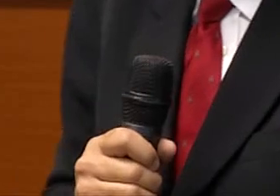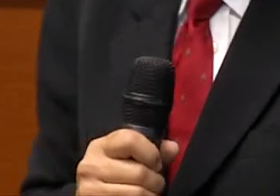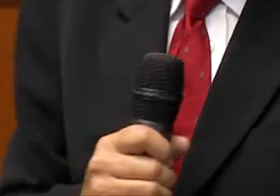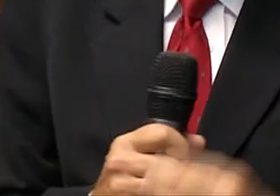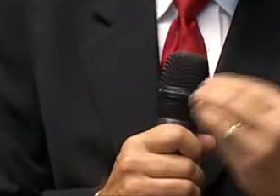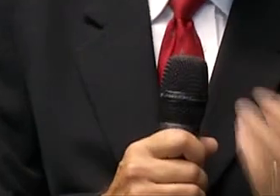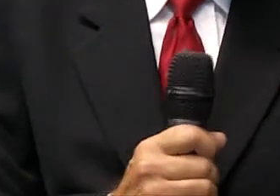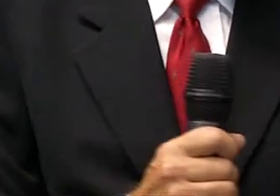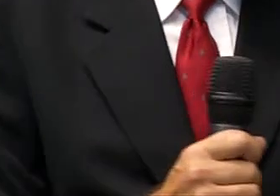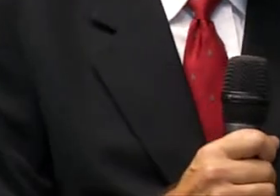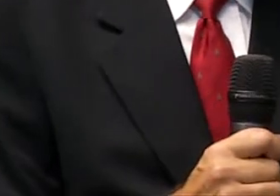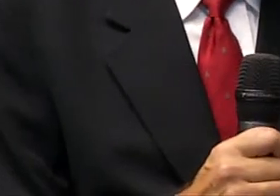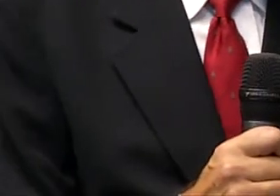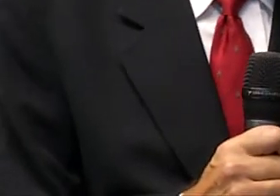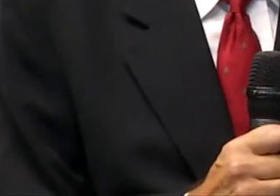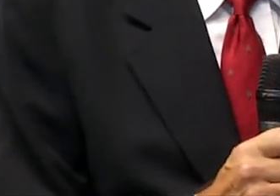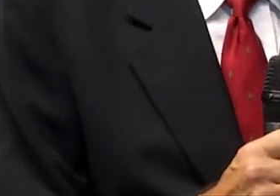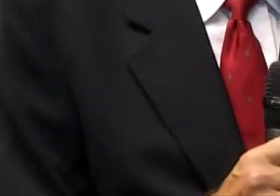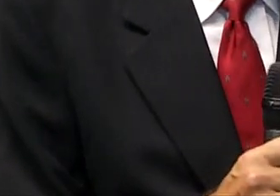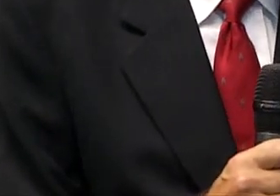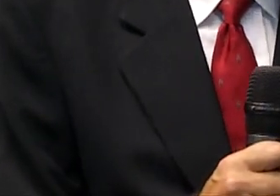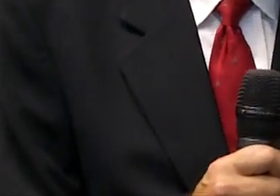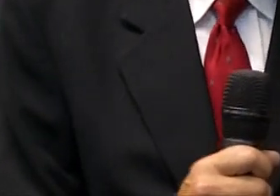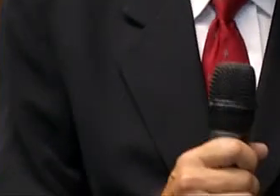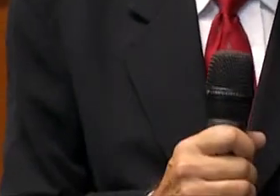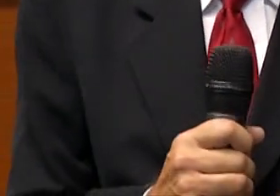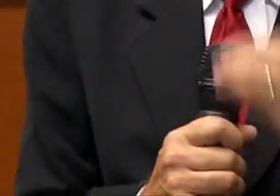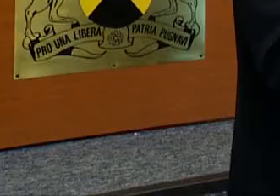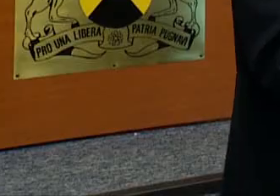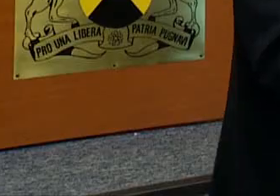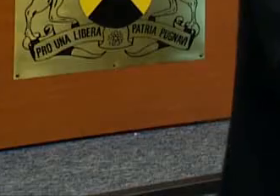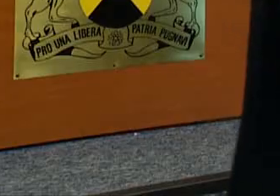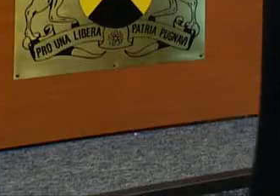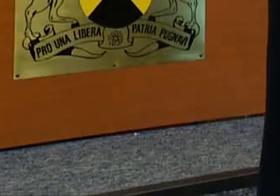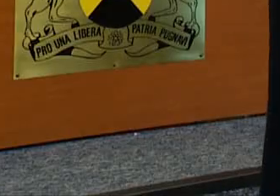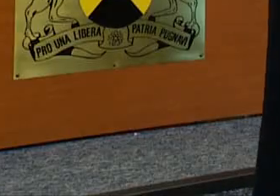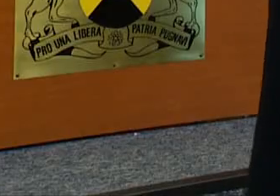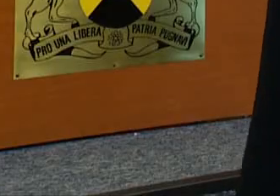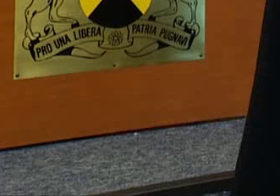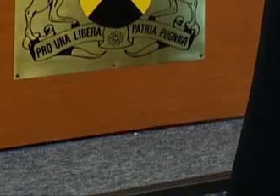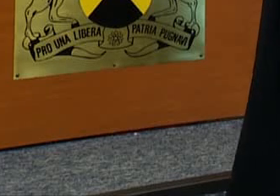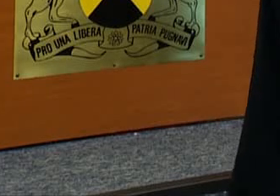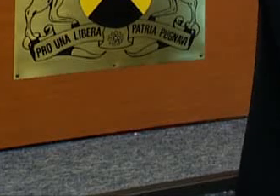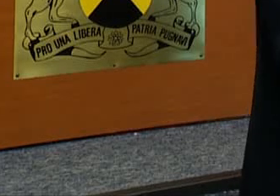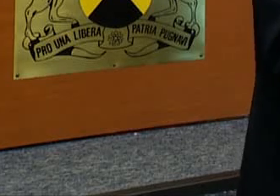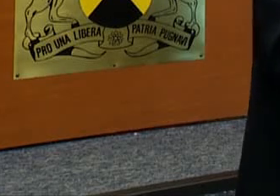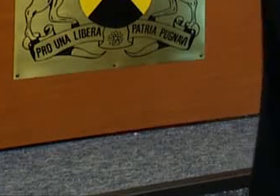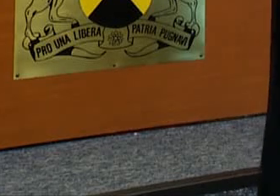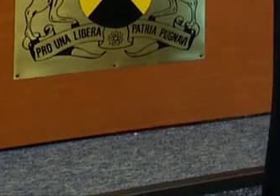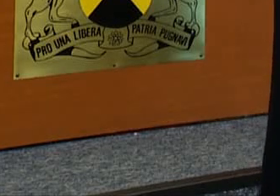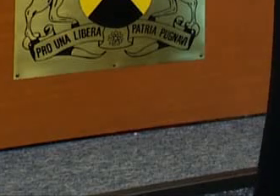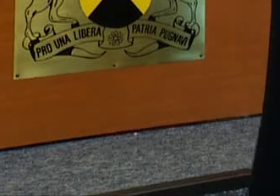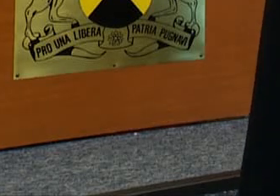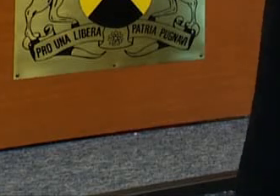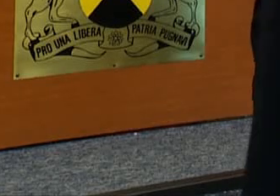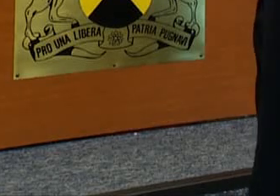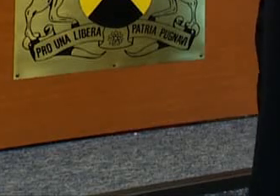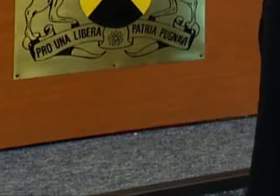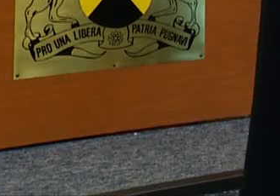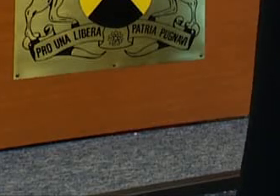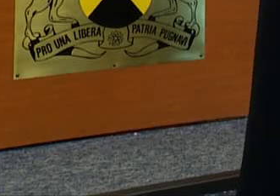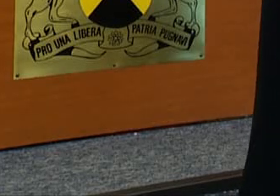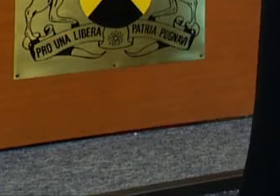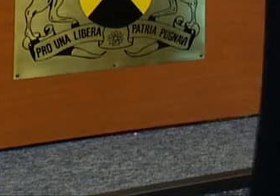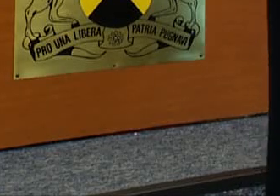falha, para a gente poder fazer o nosso serviço aqui. Eu fico muito agradecido pela homenagem, muito honrado mesmo. Muito obrigado,